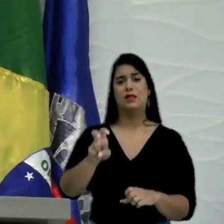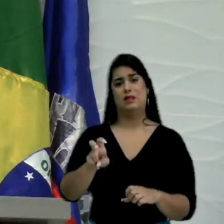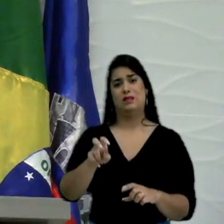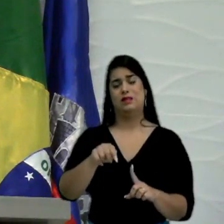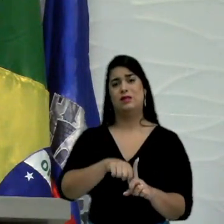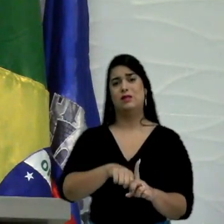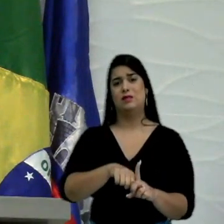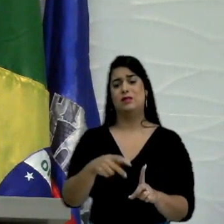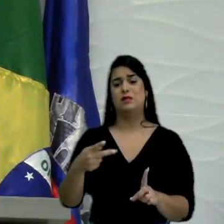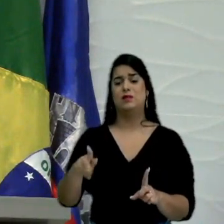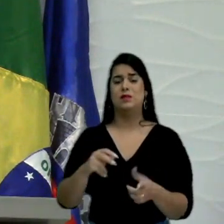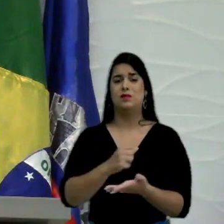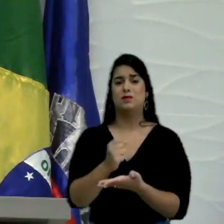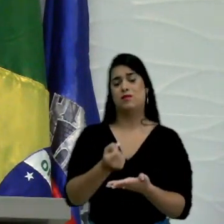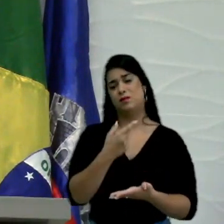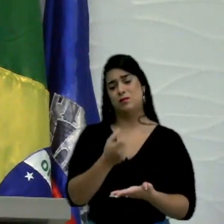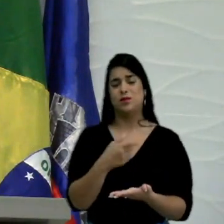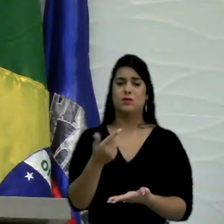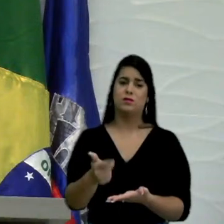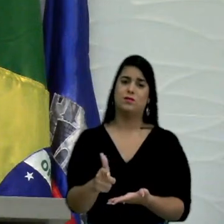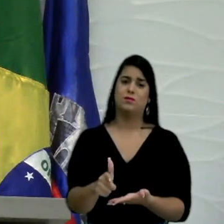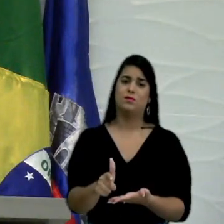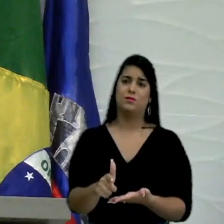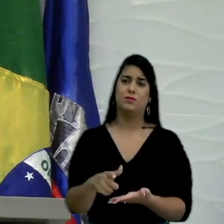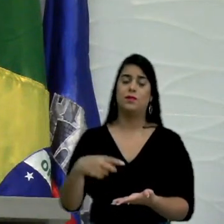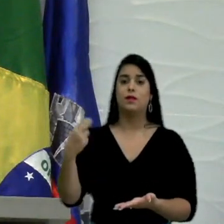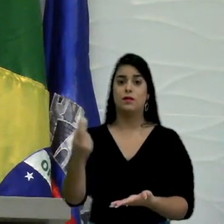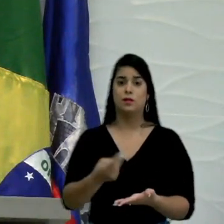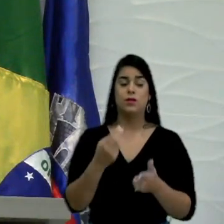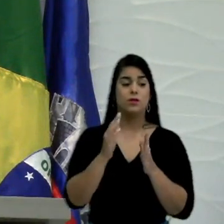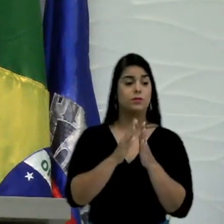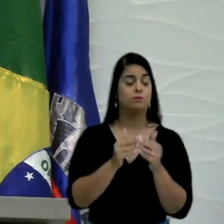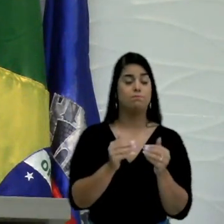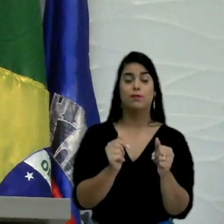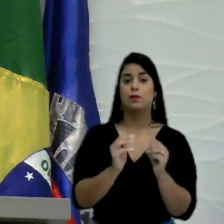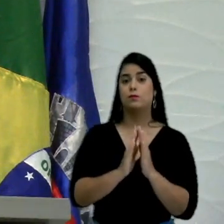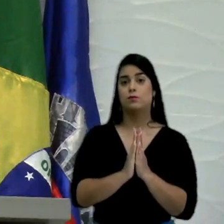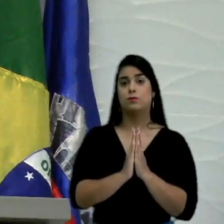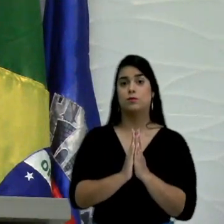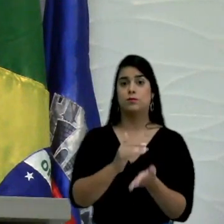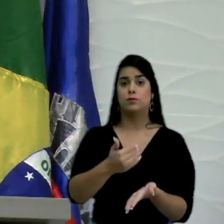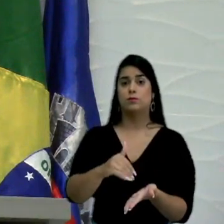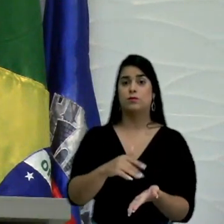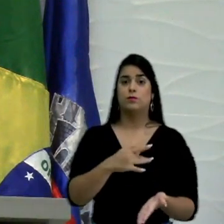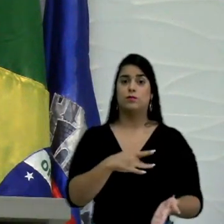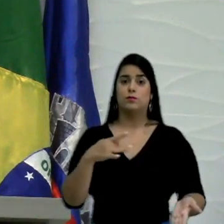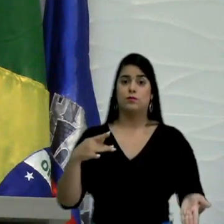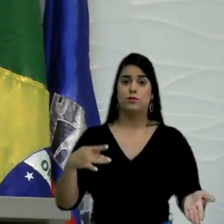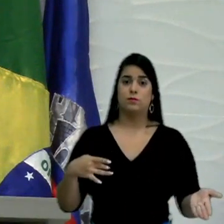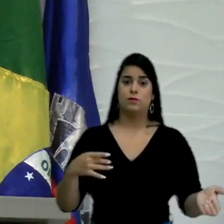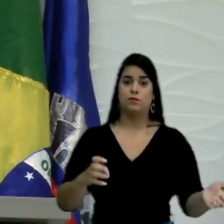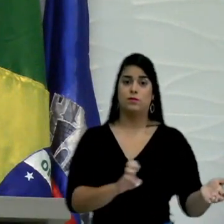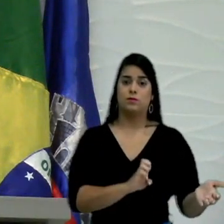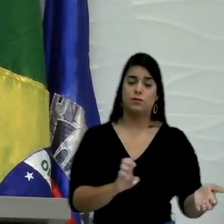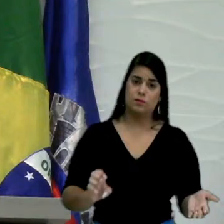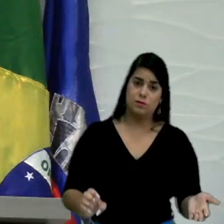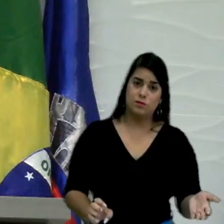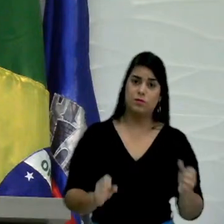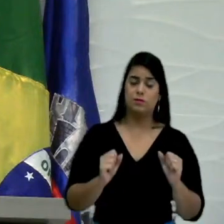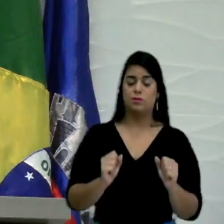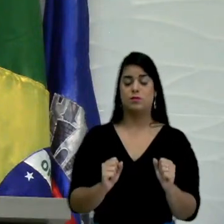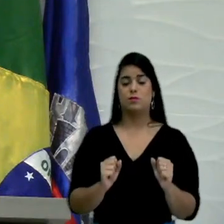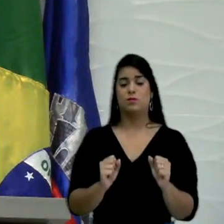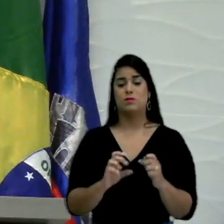sua medicação não foi fornecida. Então, a gente faz aqui o apelo à Secretaria de Saúde Estadual que possa olhar